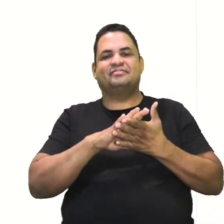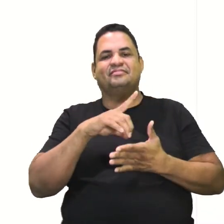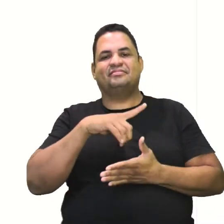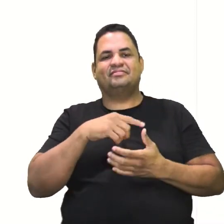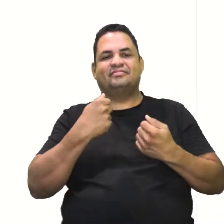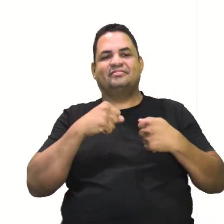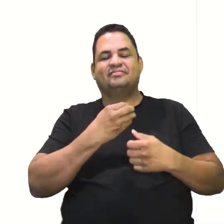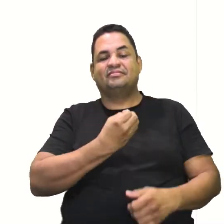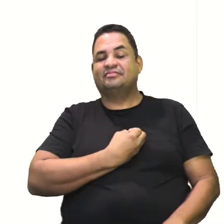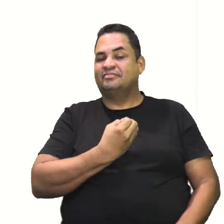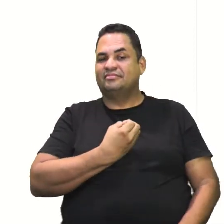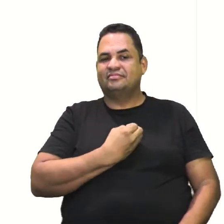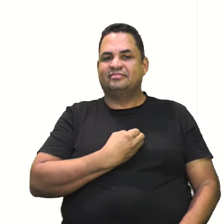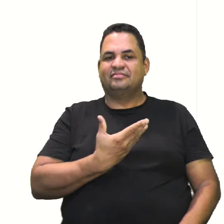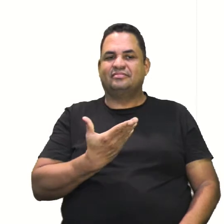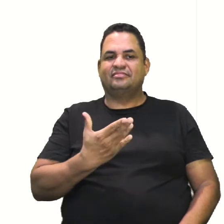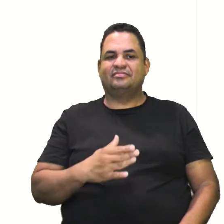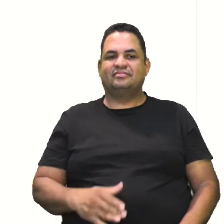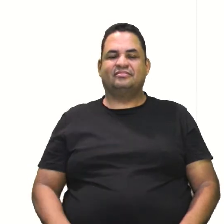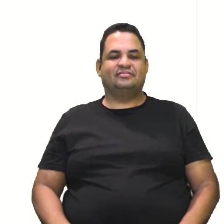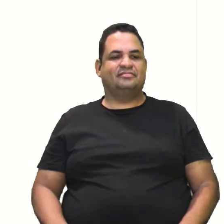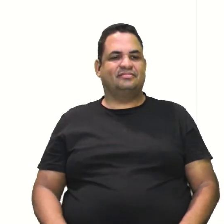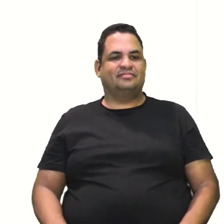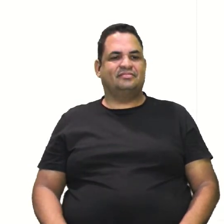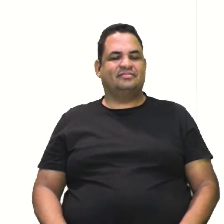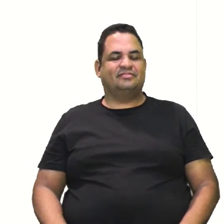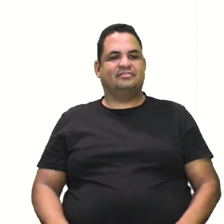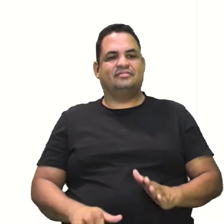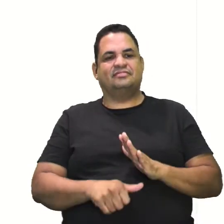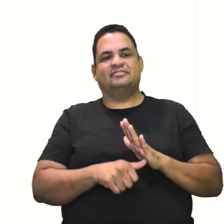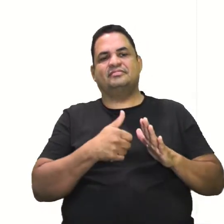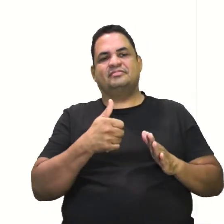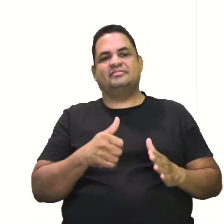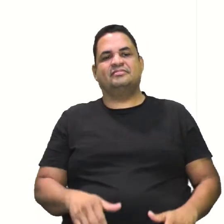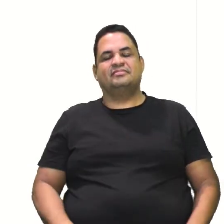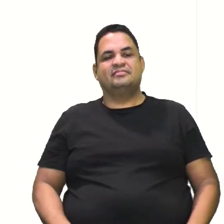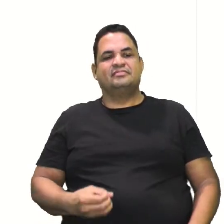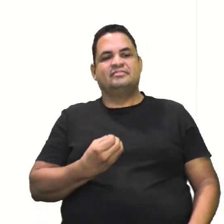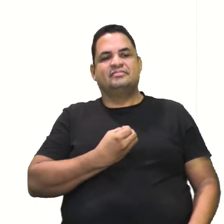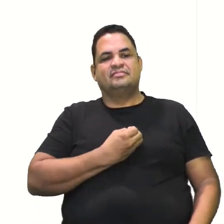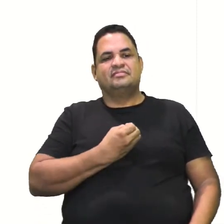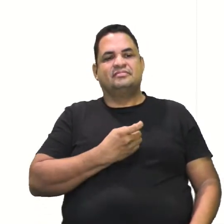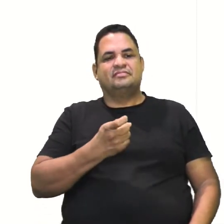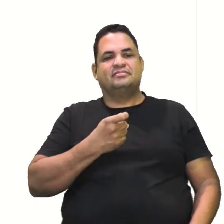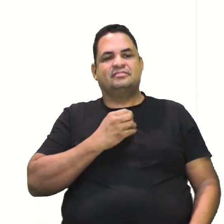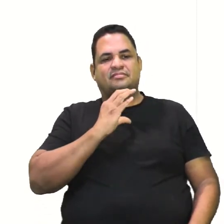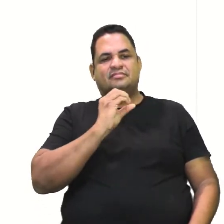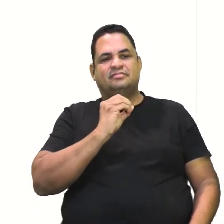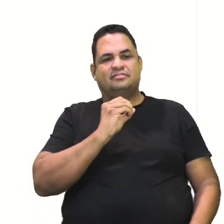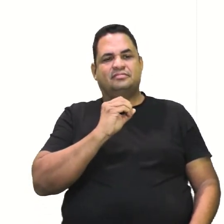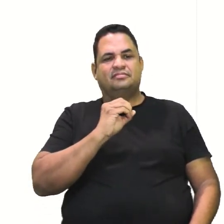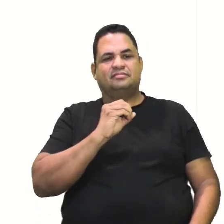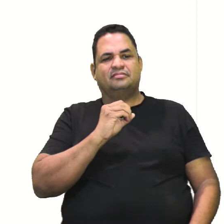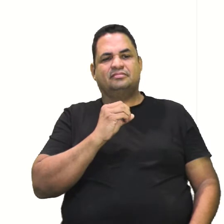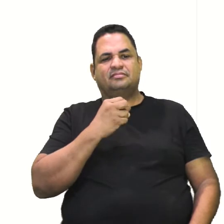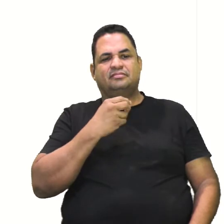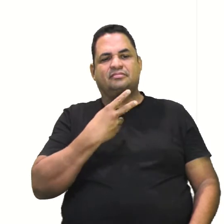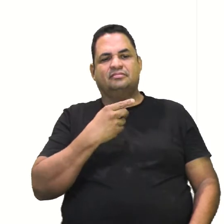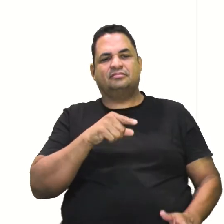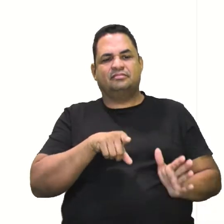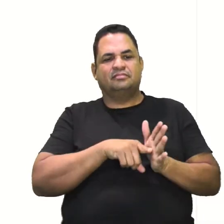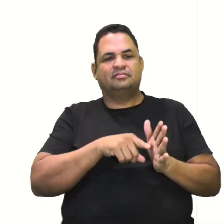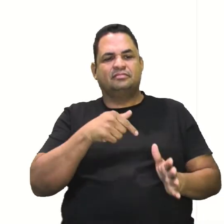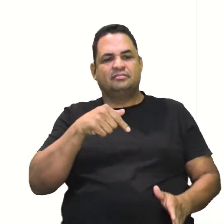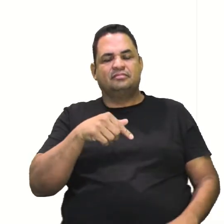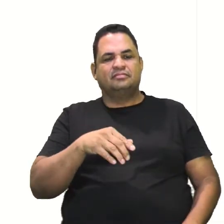ter um possível valor, então a gente vai para a matriz, né? Primeira coluna, os valores de x. 0, 2 e